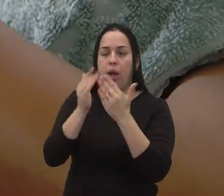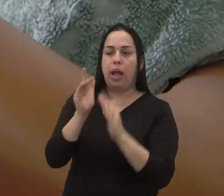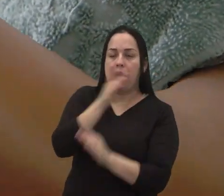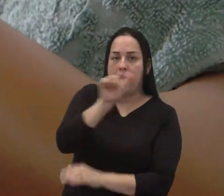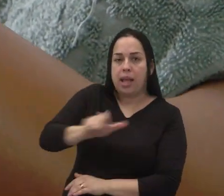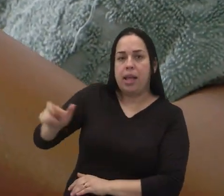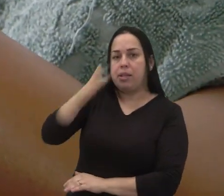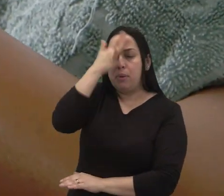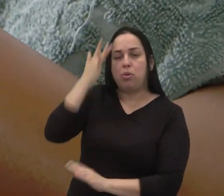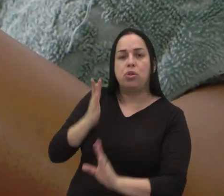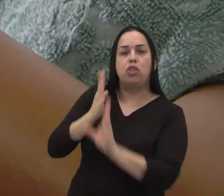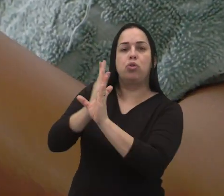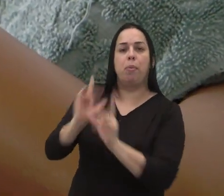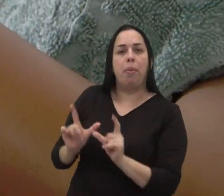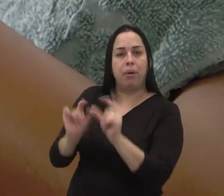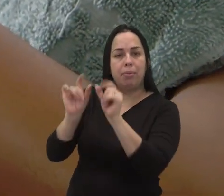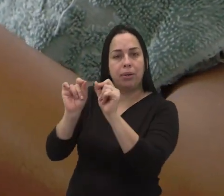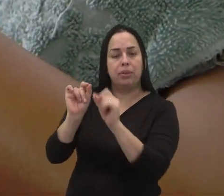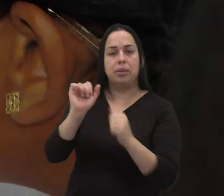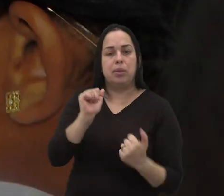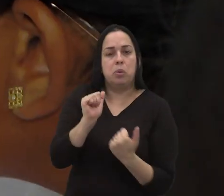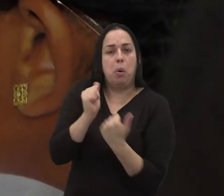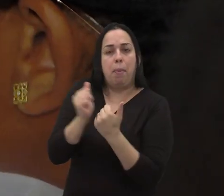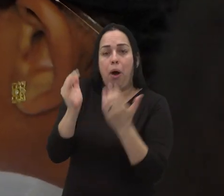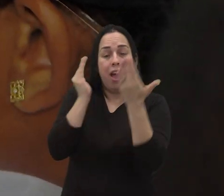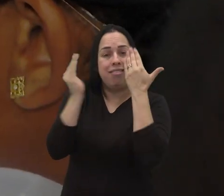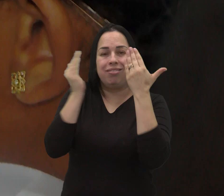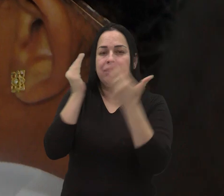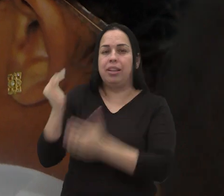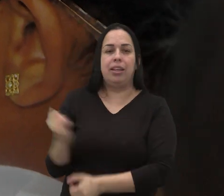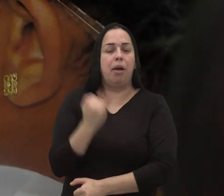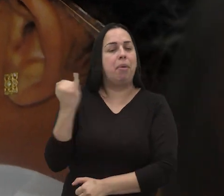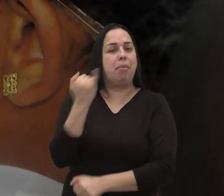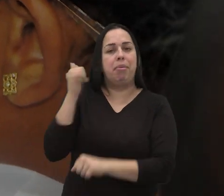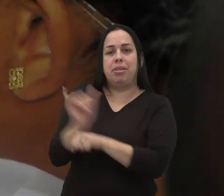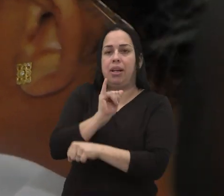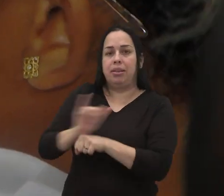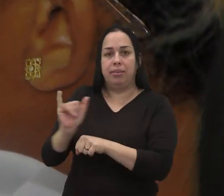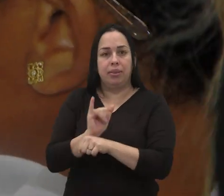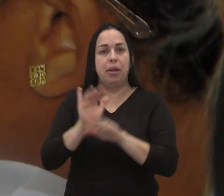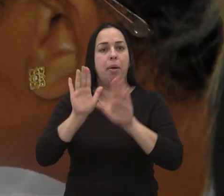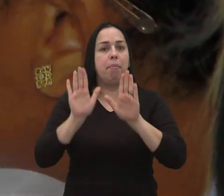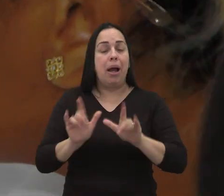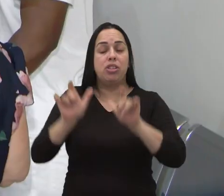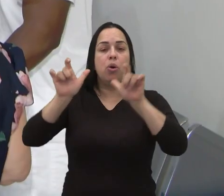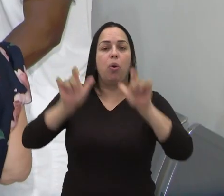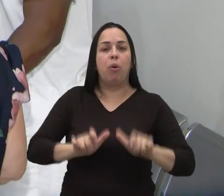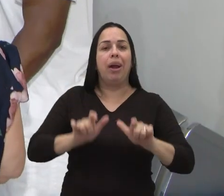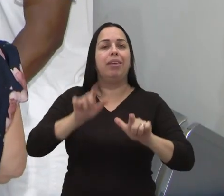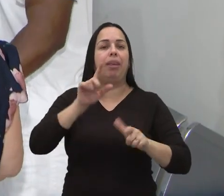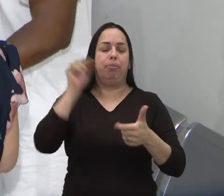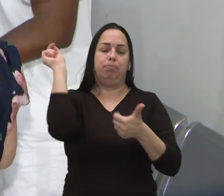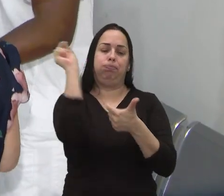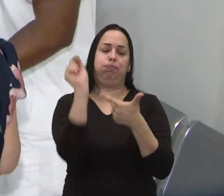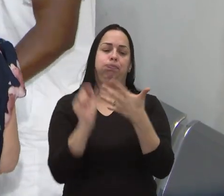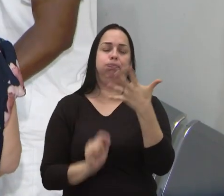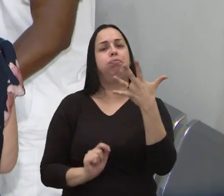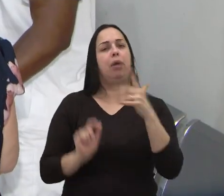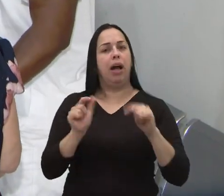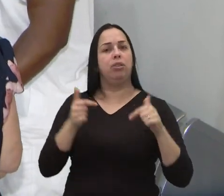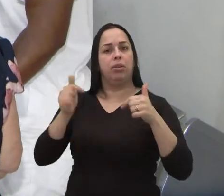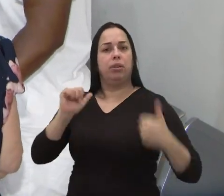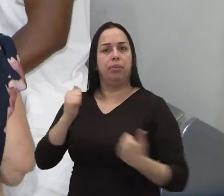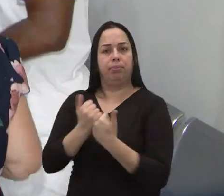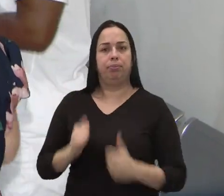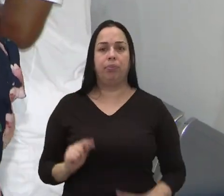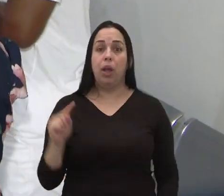social a pacientes com diagnóstico de câncer. O apoio psicológico é uma das frentes de trabalho, mas o local oferece uma série